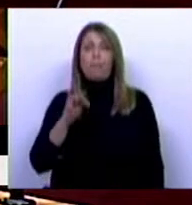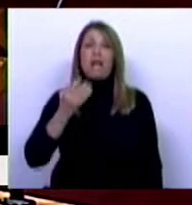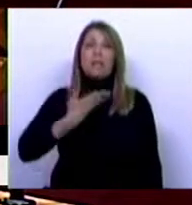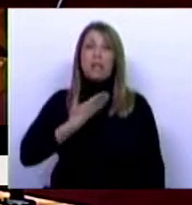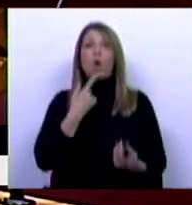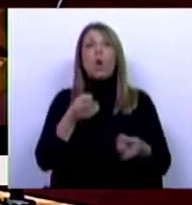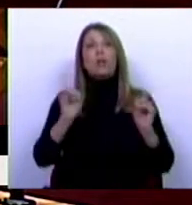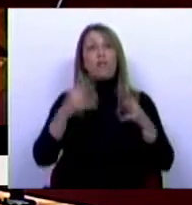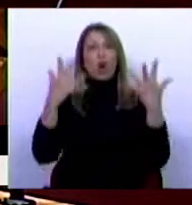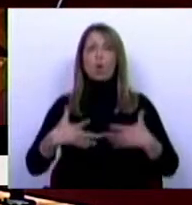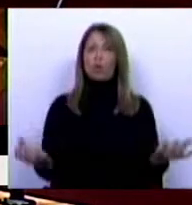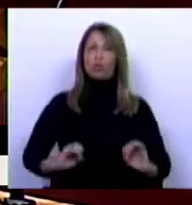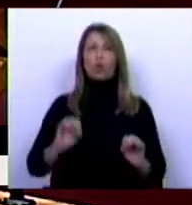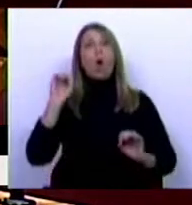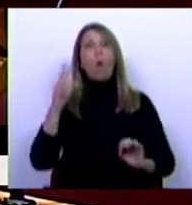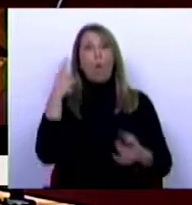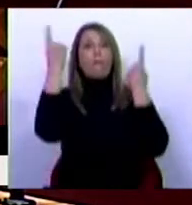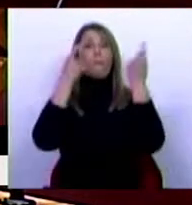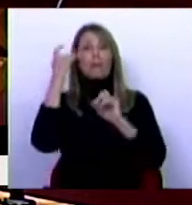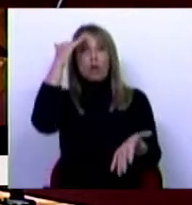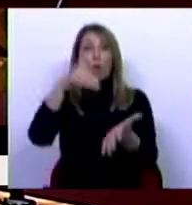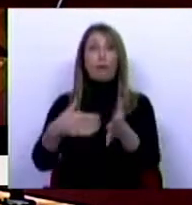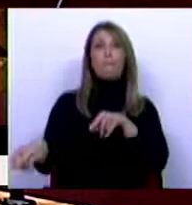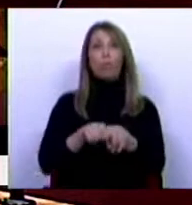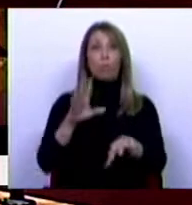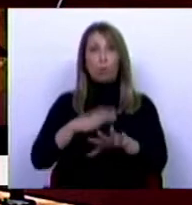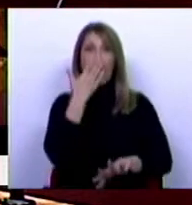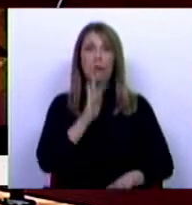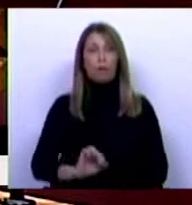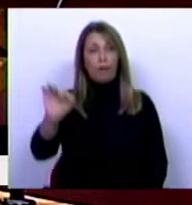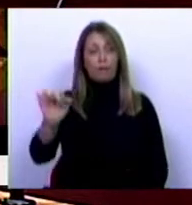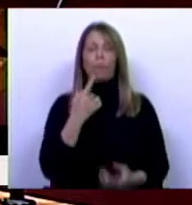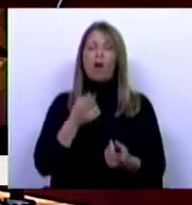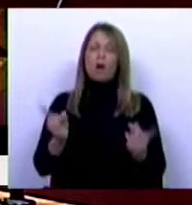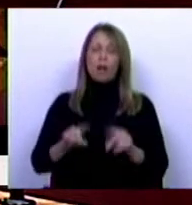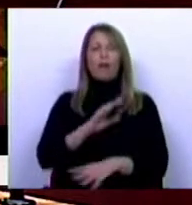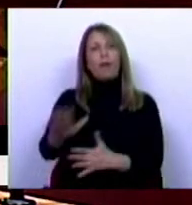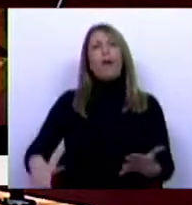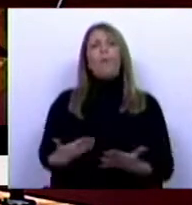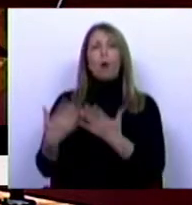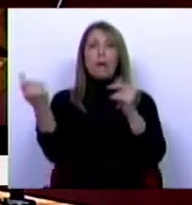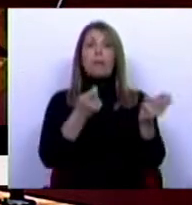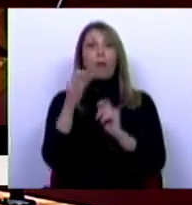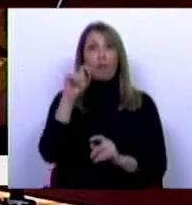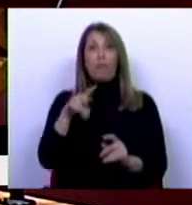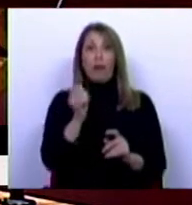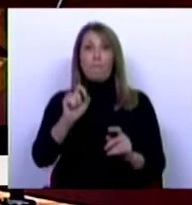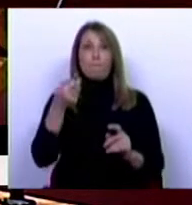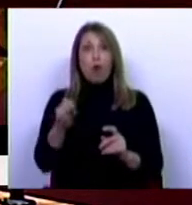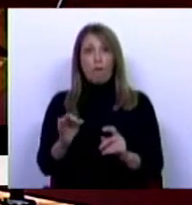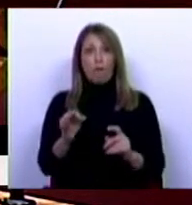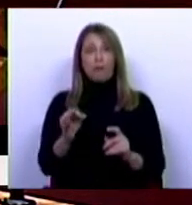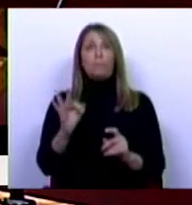nem a medir consequências políticas das suas ações. Mas voltemos às propostas a debate trazidas pela mão da FENPROF e da esquerda